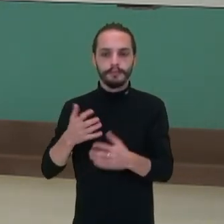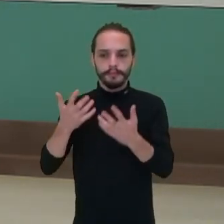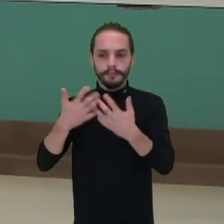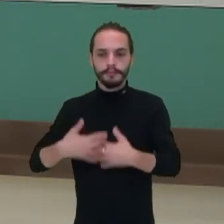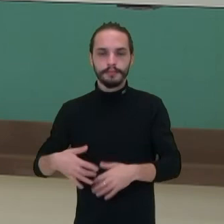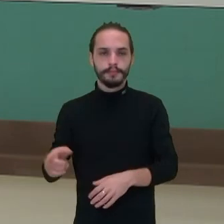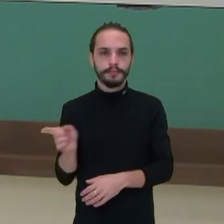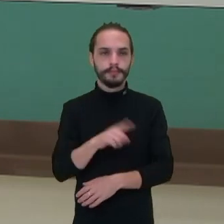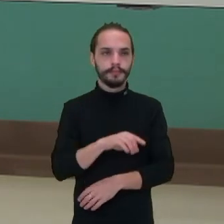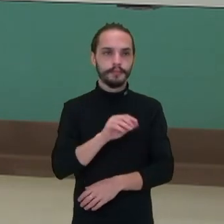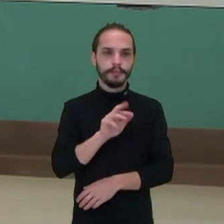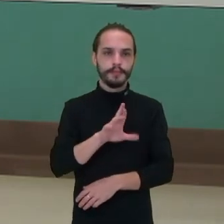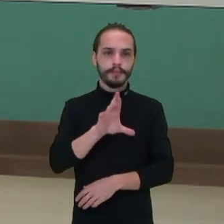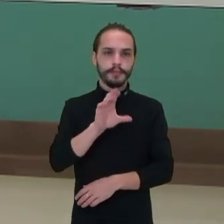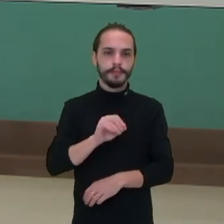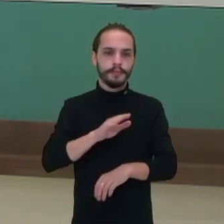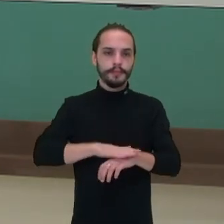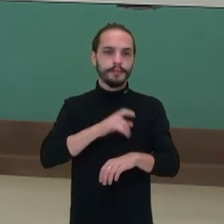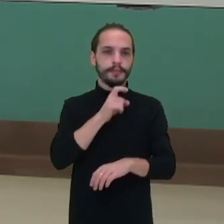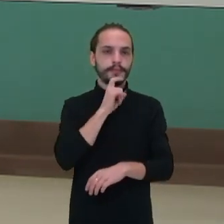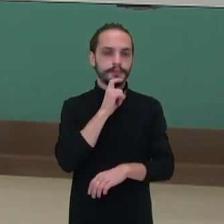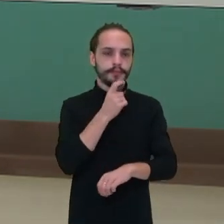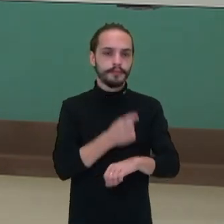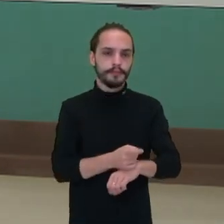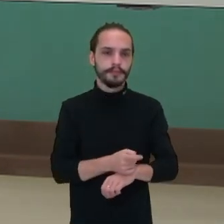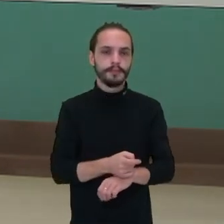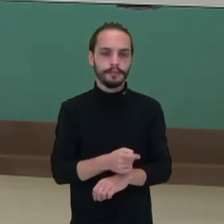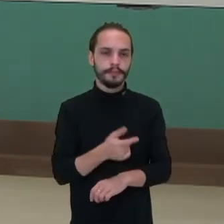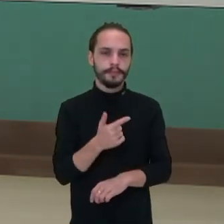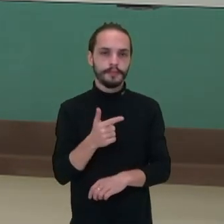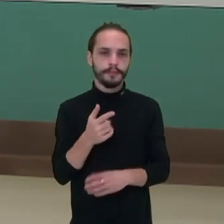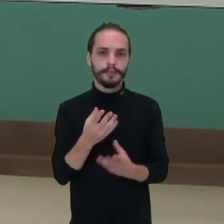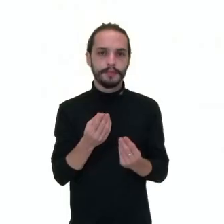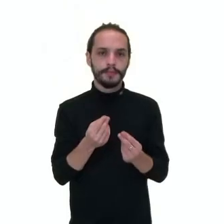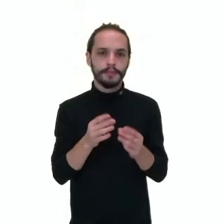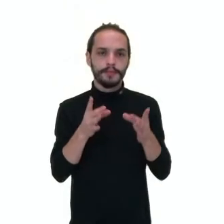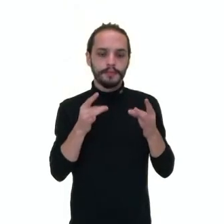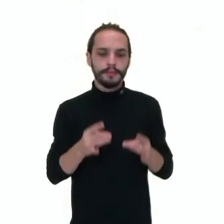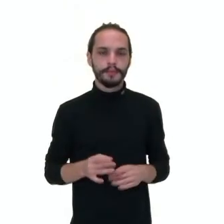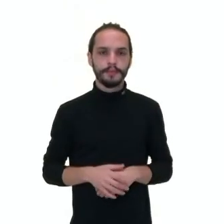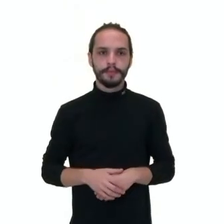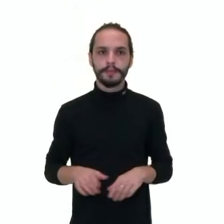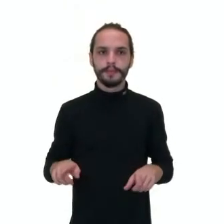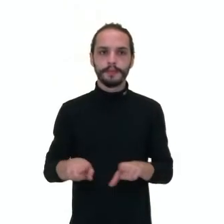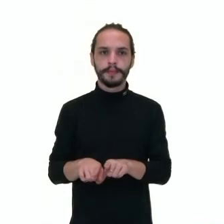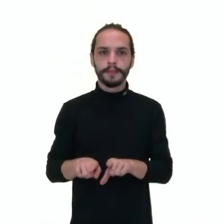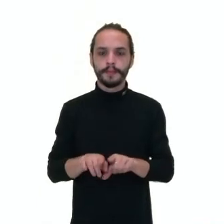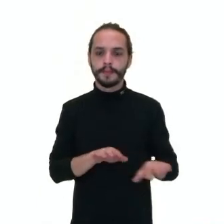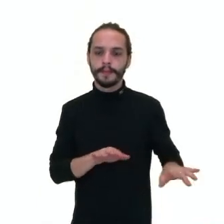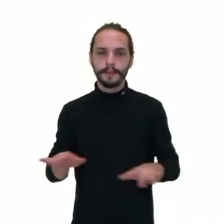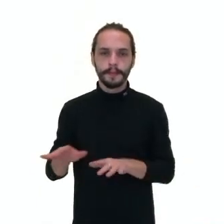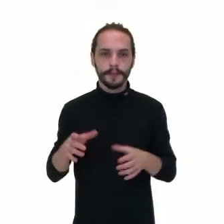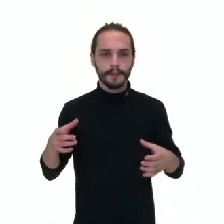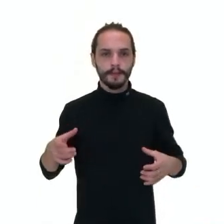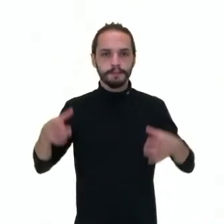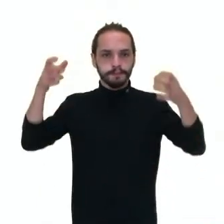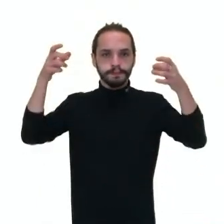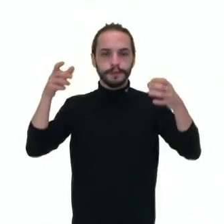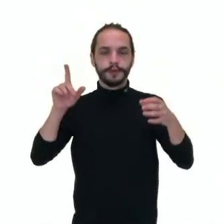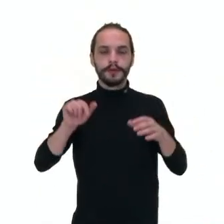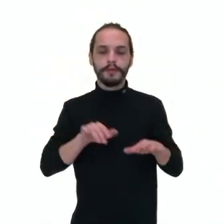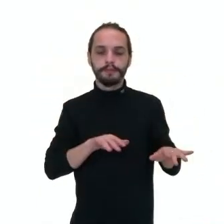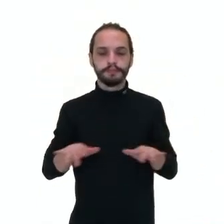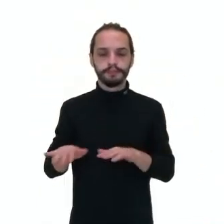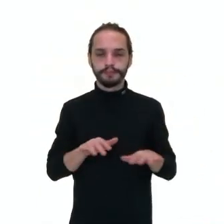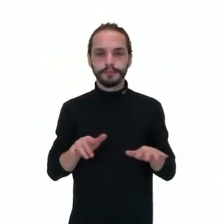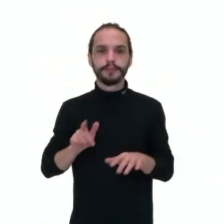cravo você tem uma interpretação um pouquinho mais seca, mais retinha, então não dá para fazer muita coisa. E nós temos o órgão, que é ar comprimido dentro do instrumento de teclas, que também